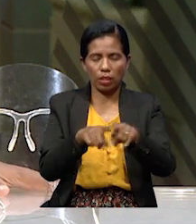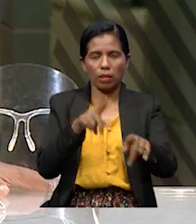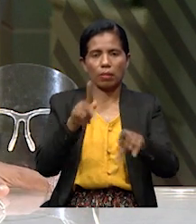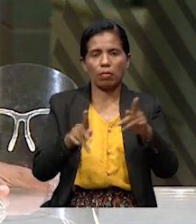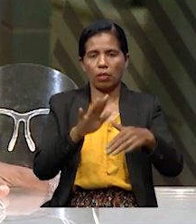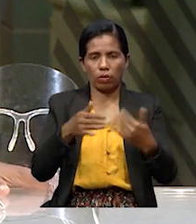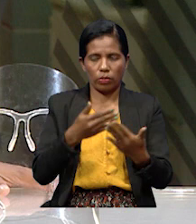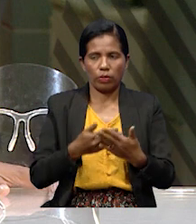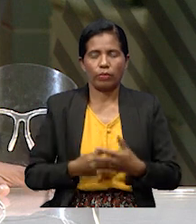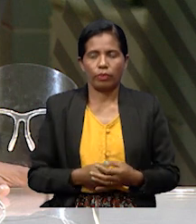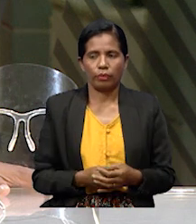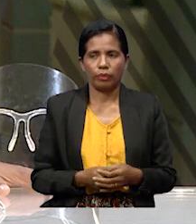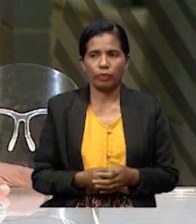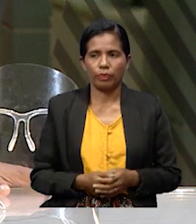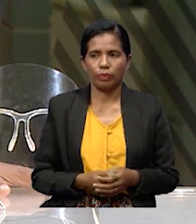Danhoto.